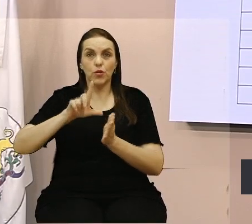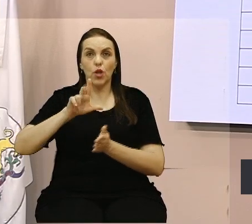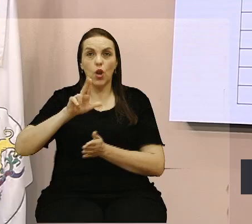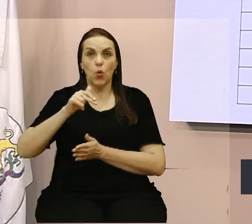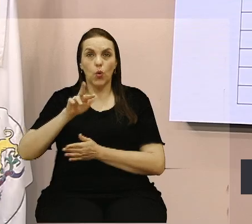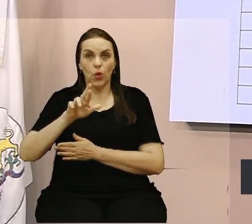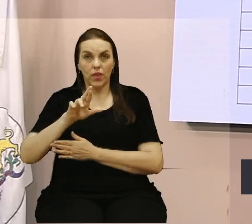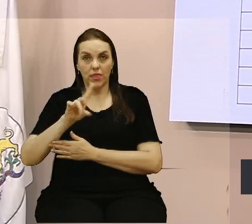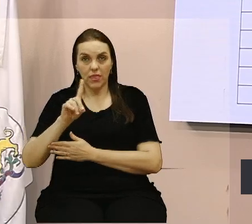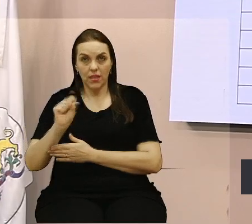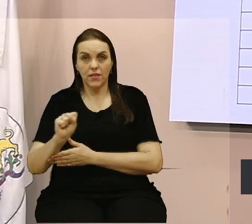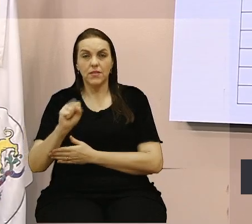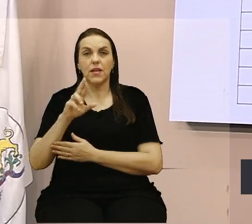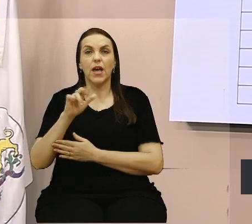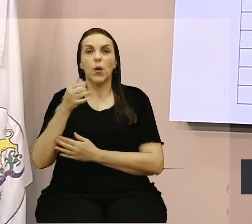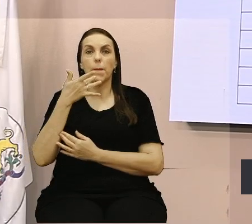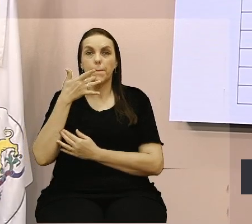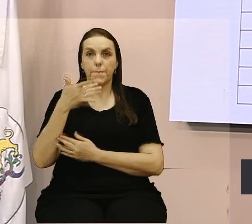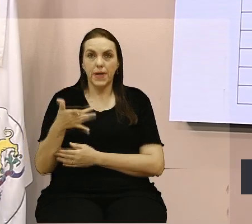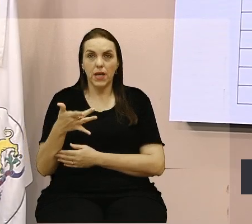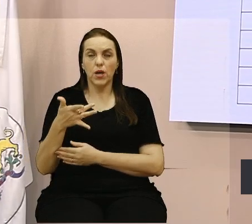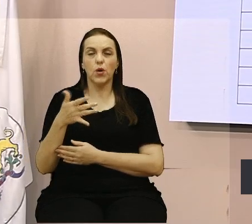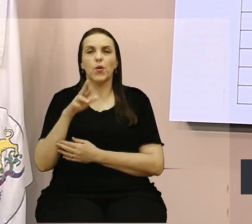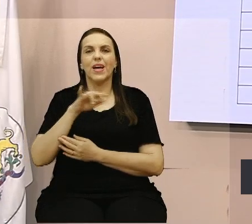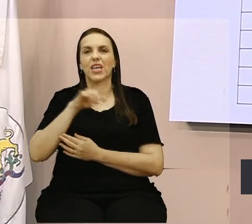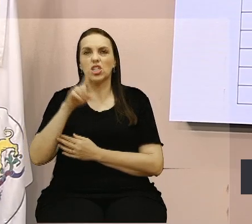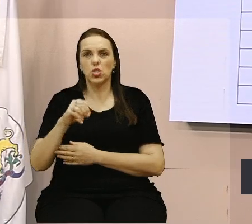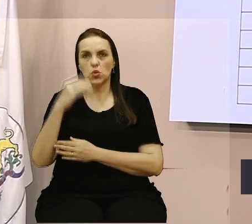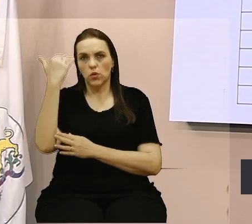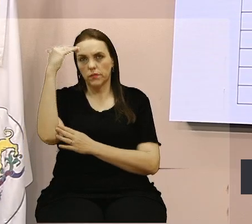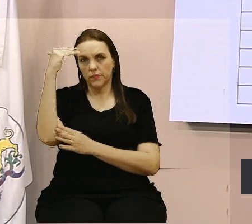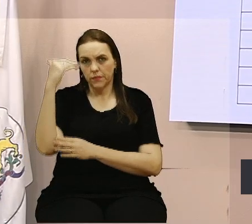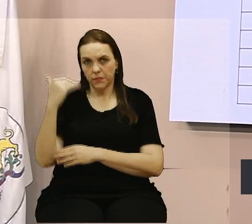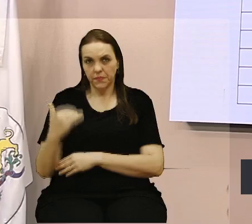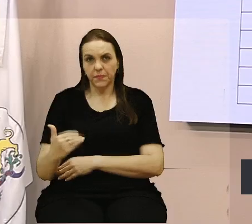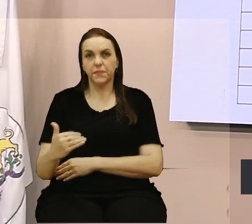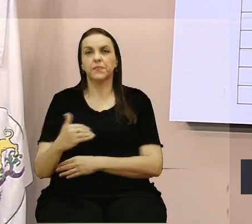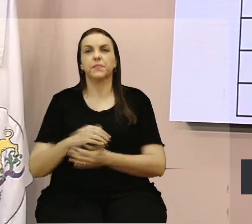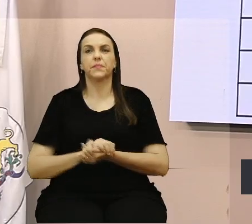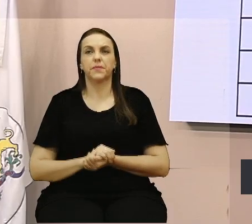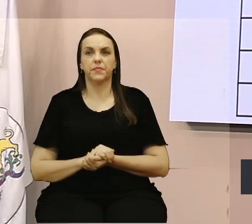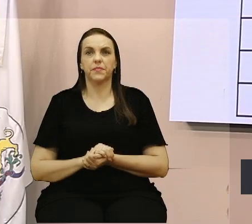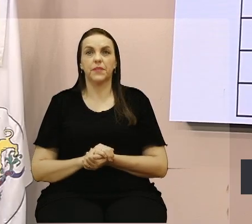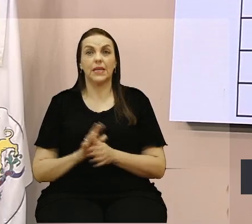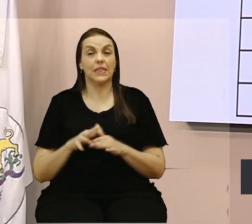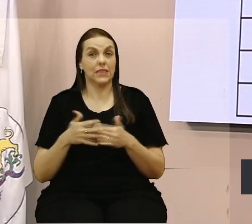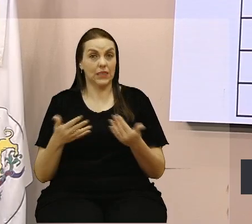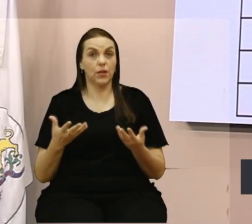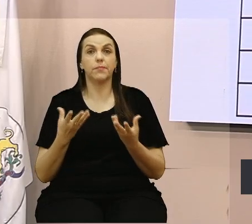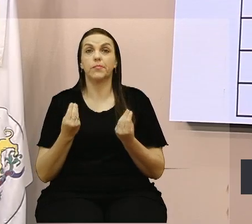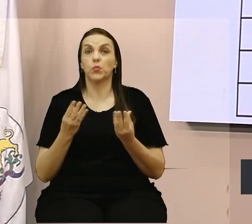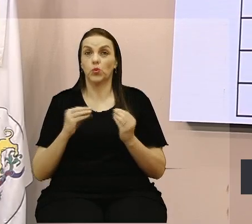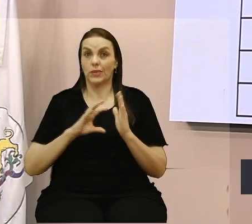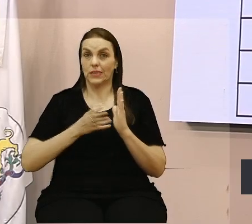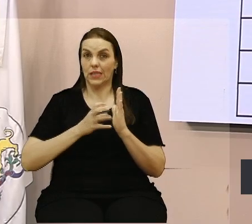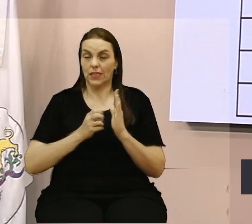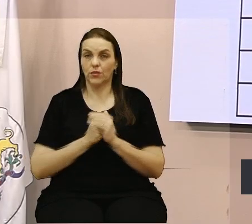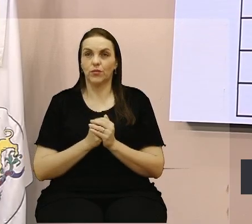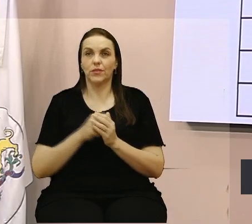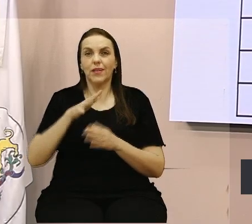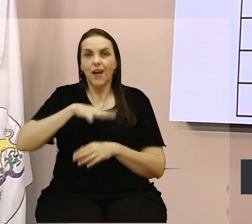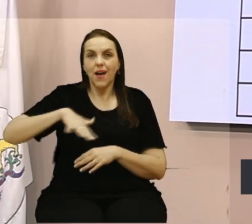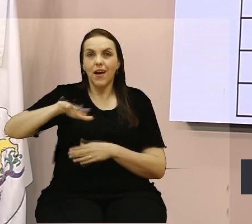vem o Barril Branco, Desvio Risso, e vai nessa sequência aí, né? Então, são bastante dados. E dentro da